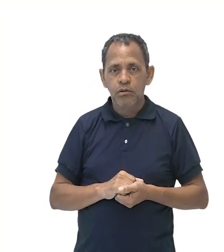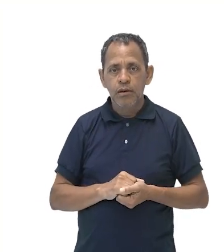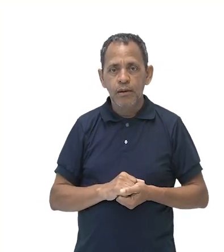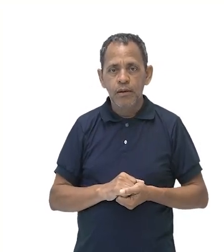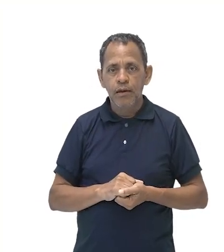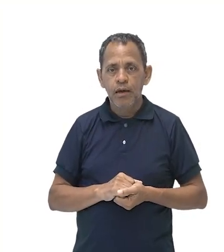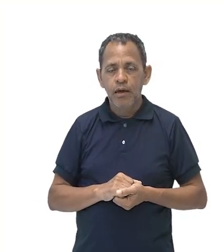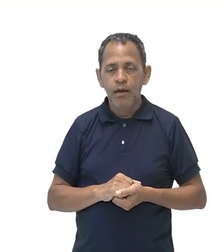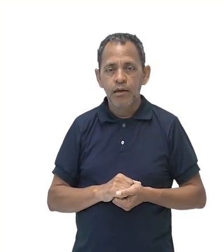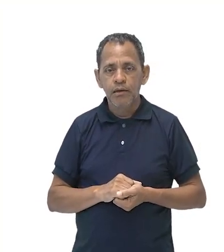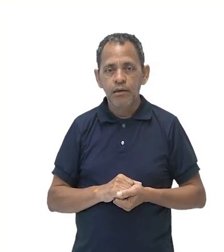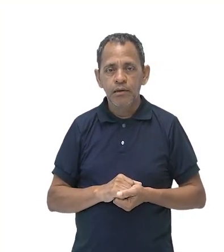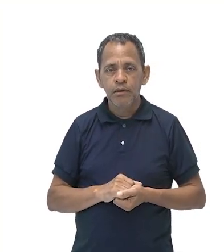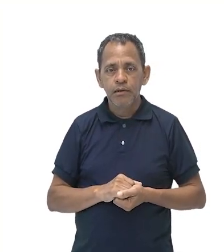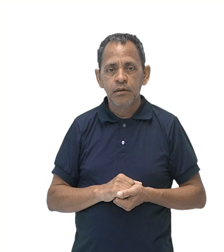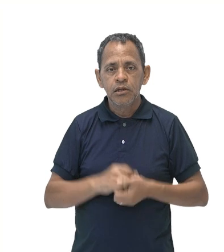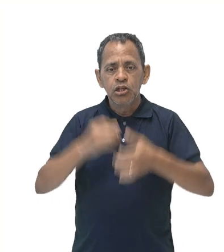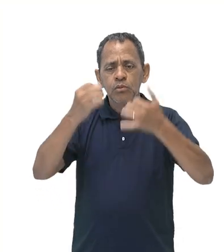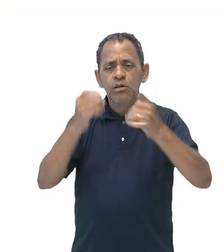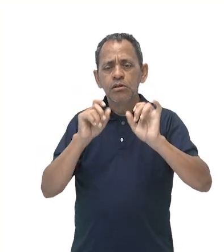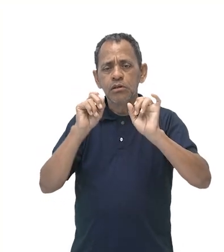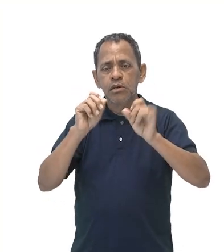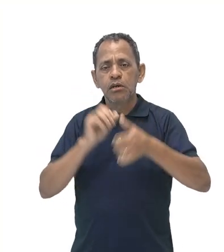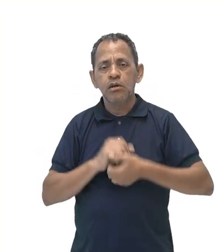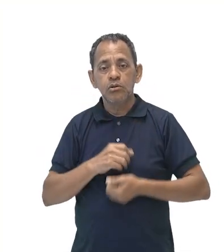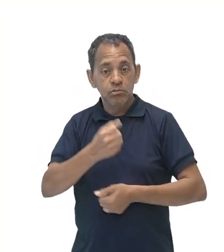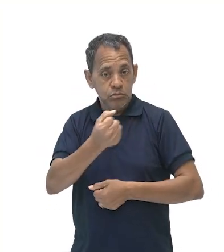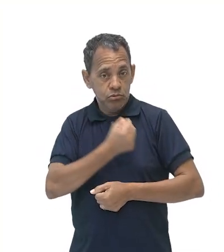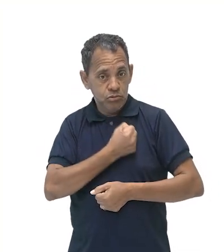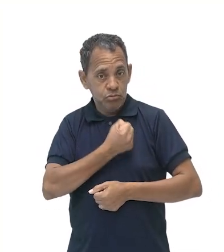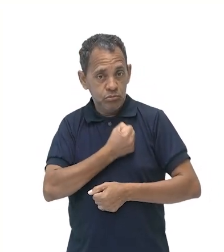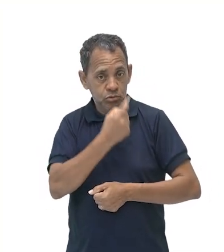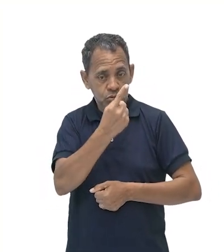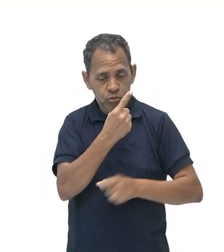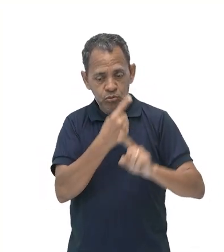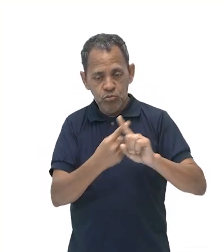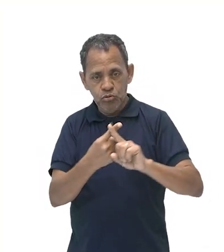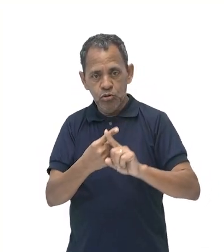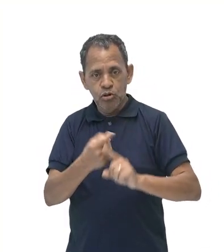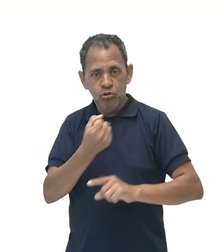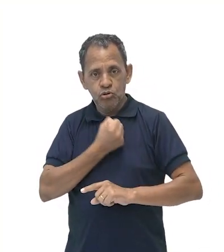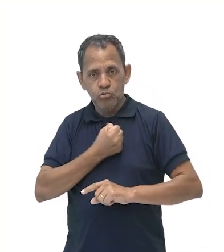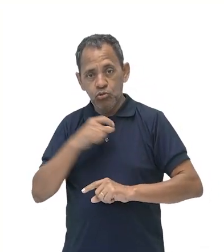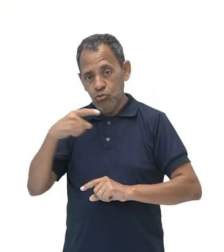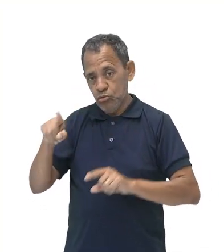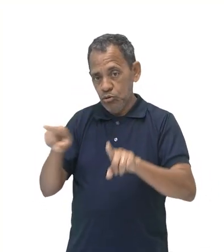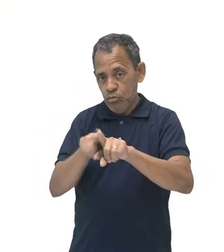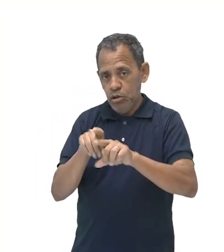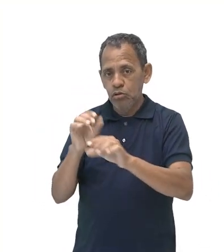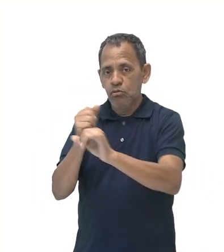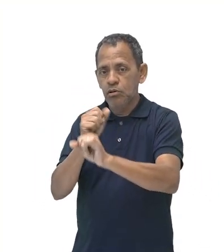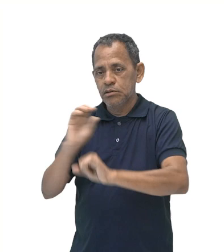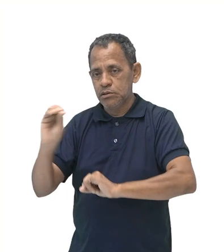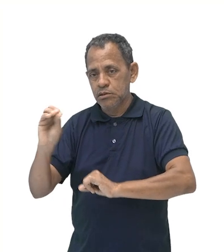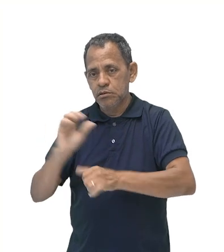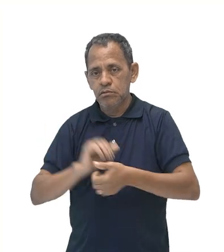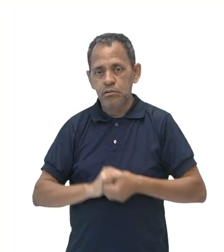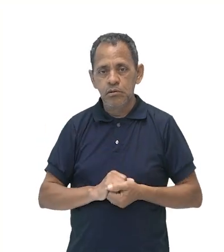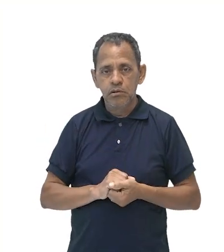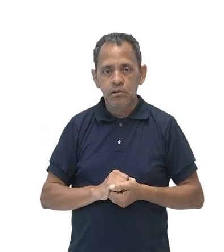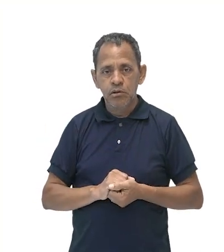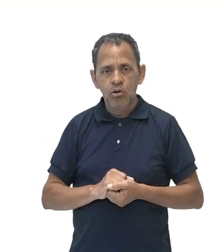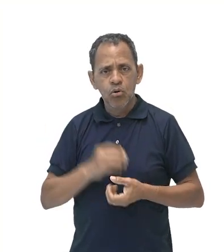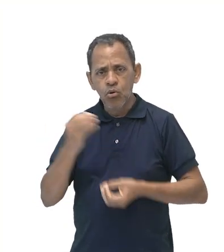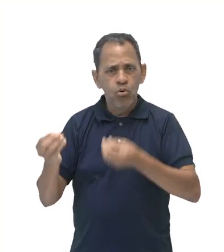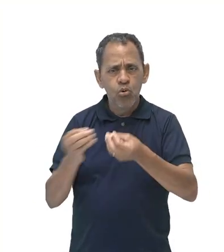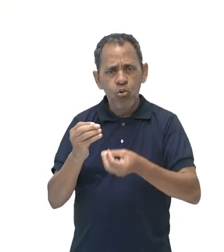que é que eu estou dizendo aqui. Que um número multiplicado com outro número é igual a 0. Quando que isso